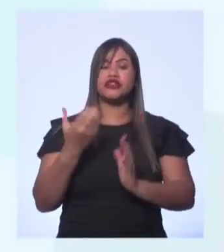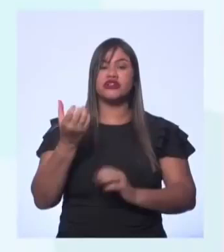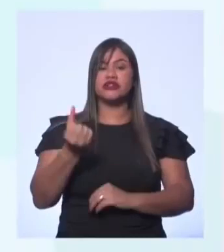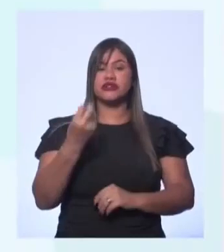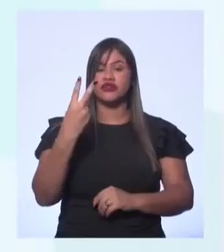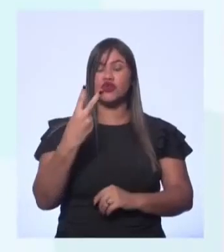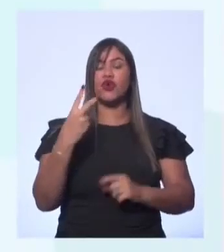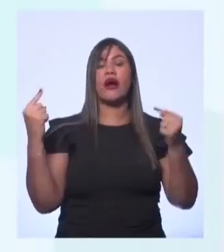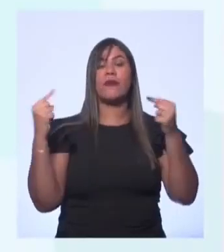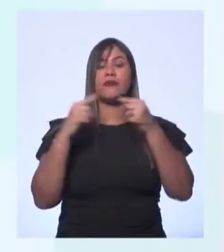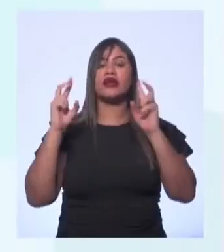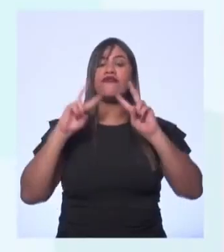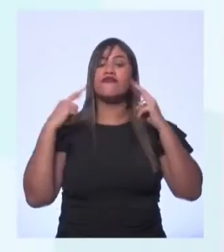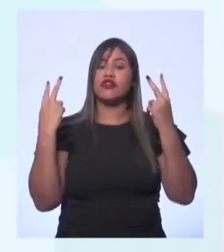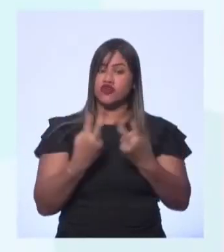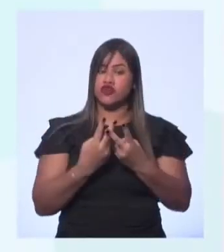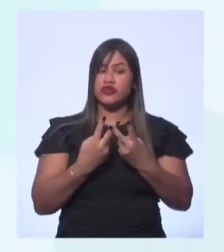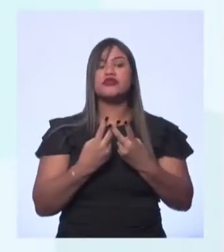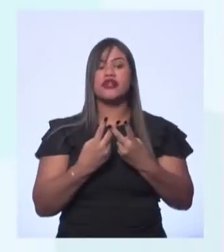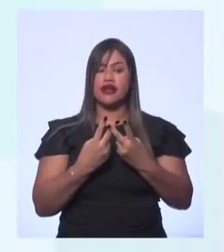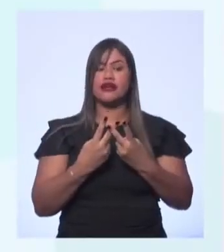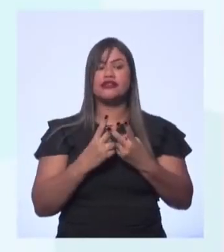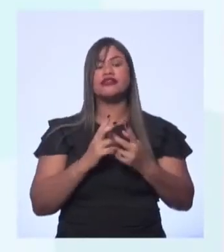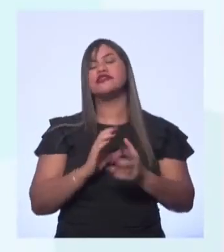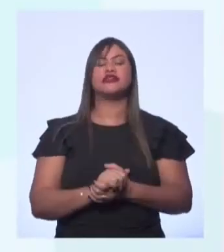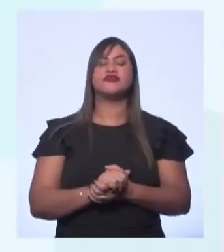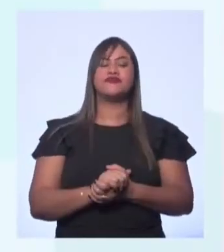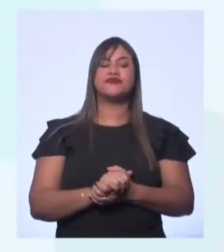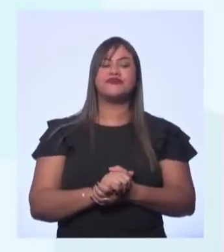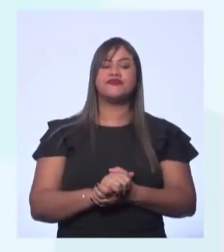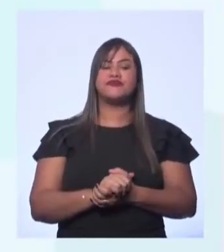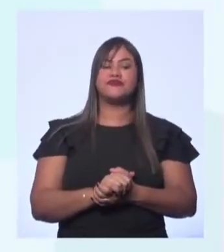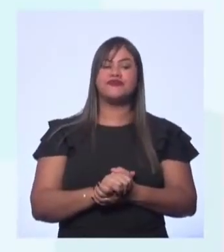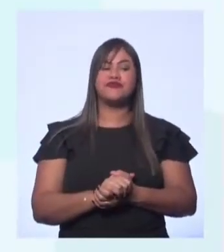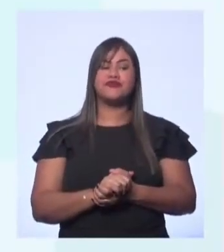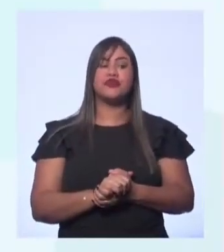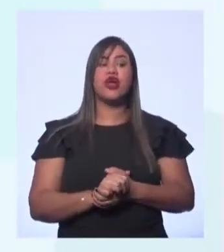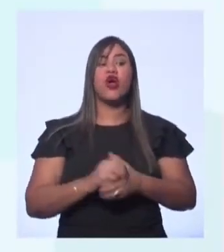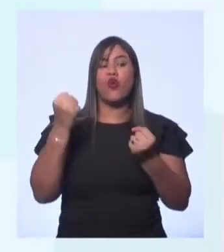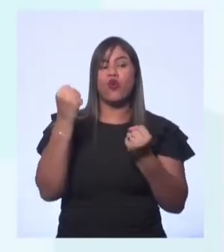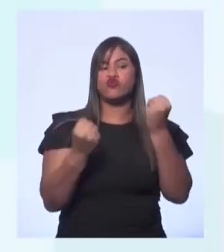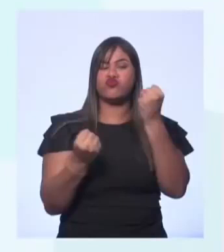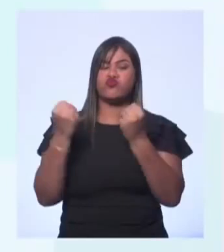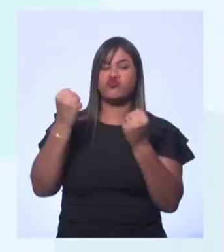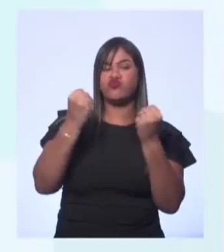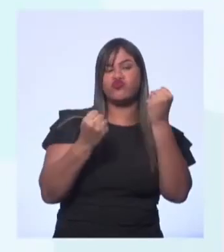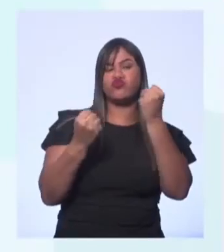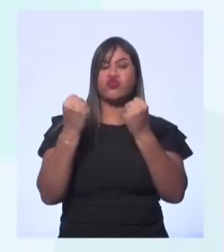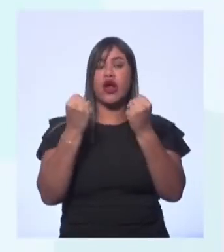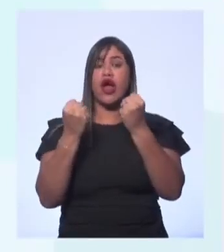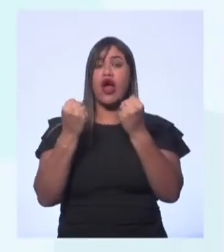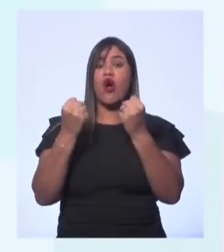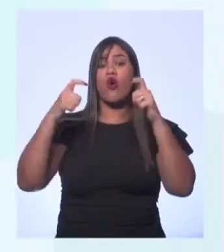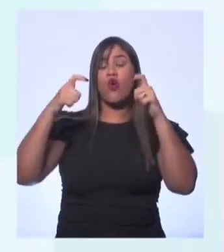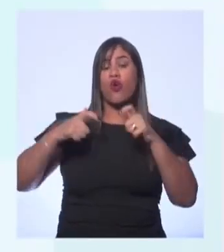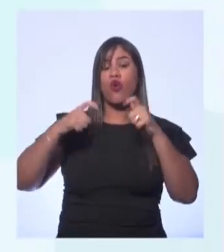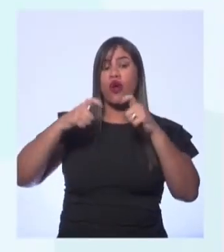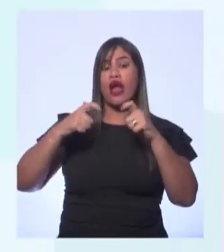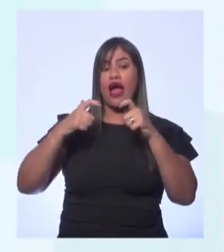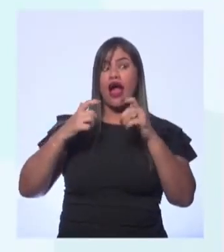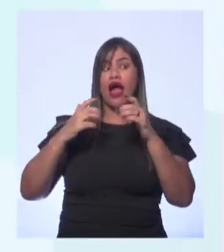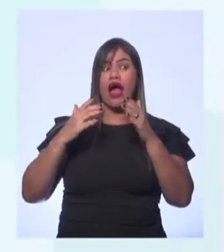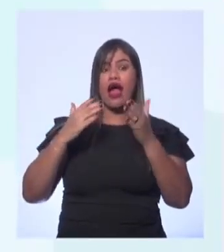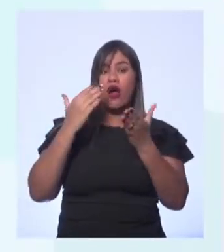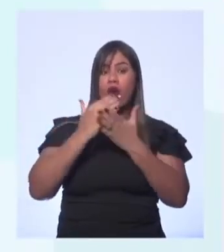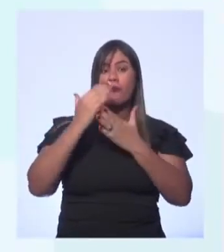de velocidade, já que eu falei da razão, que é a velocidade média, tá bom? Um automóvel partiu da cidade de Santos,